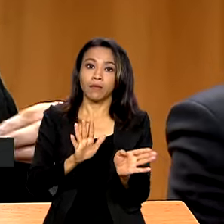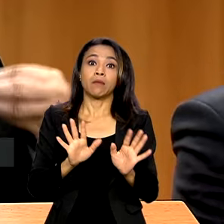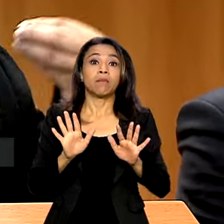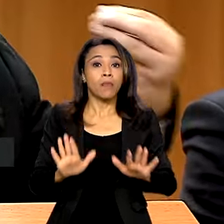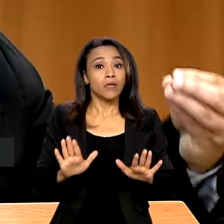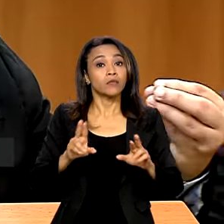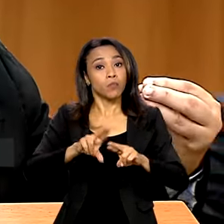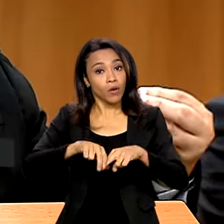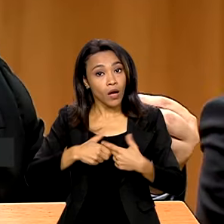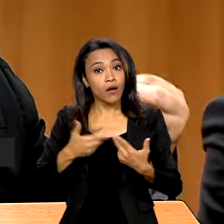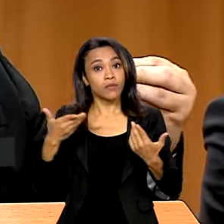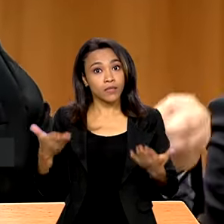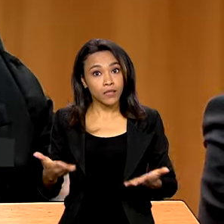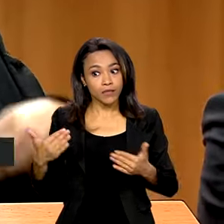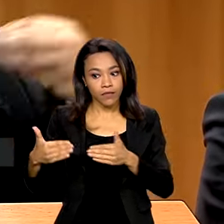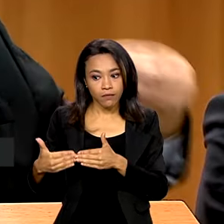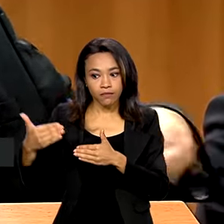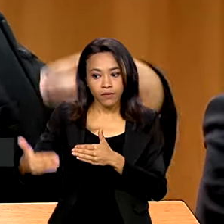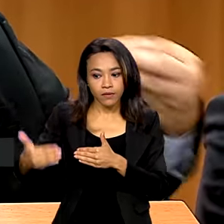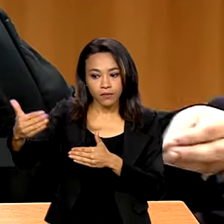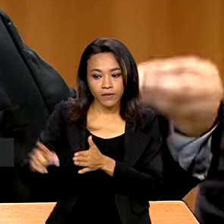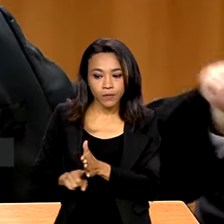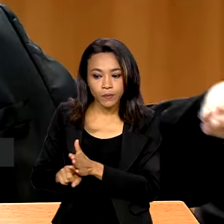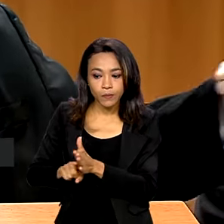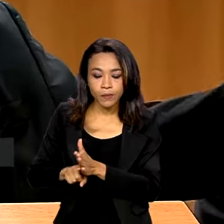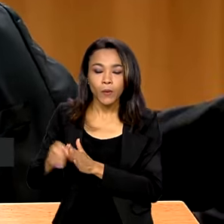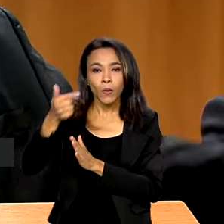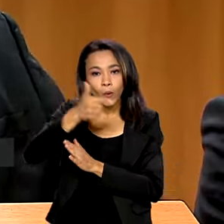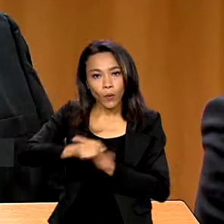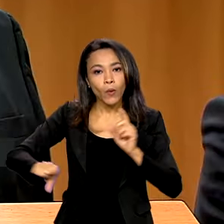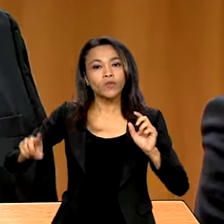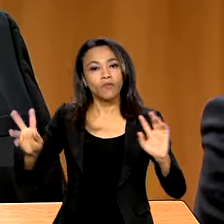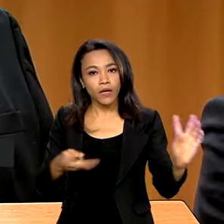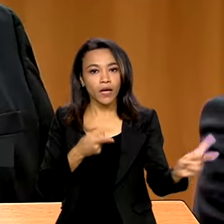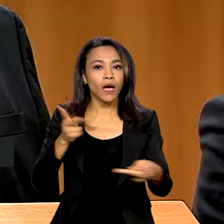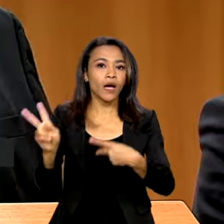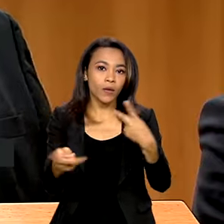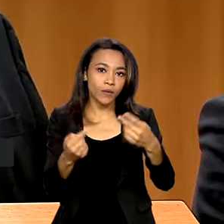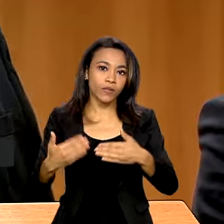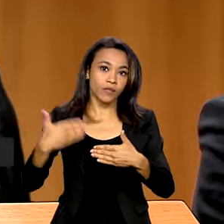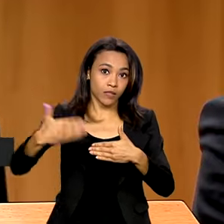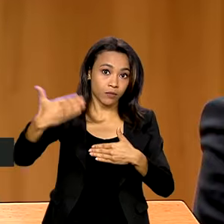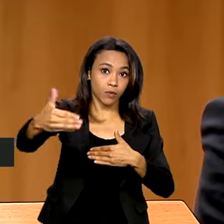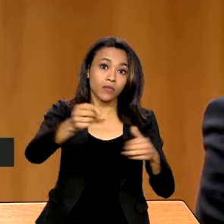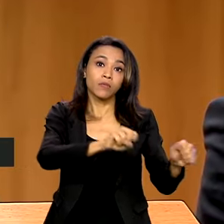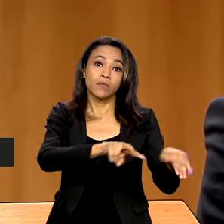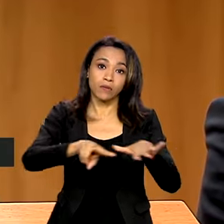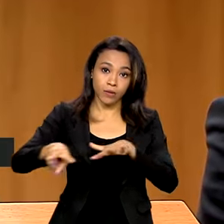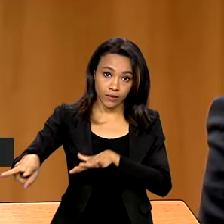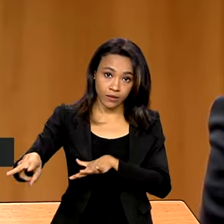razão deste avanço das investigações, outras diligências ocorrerão nas próximas semanas.